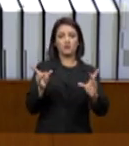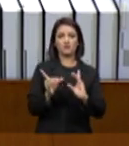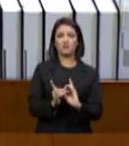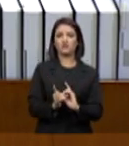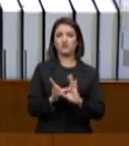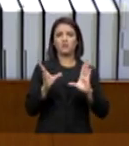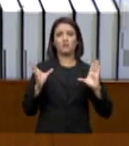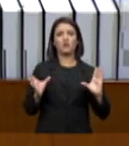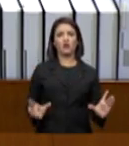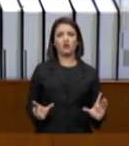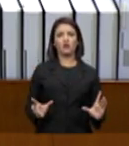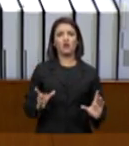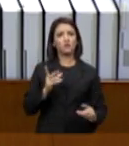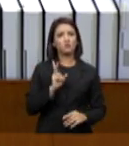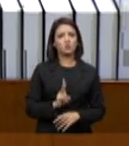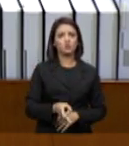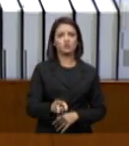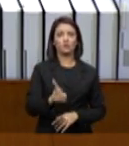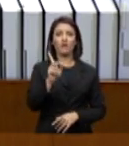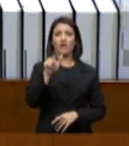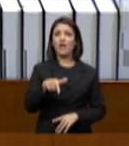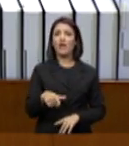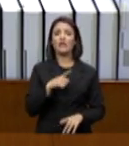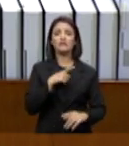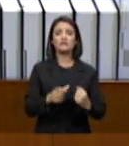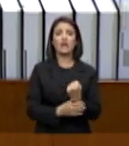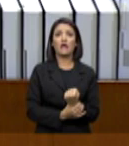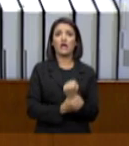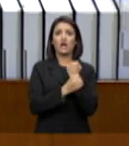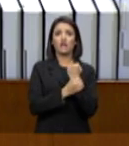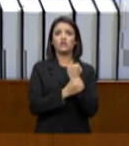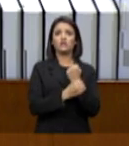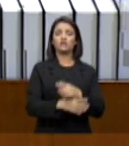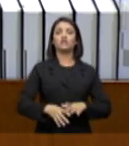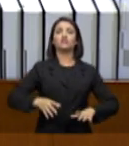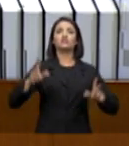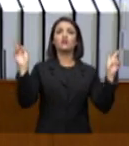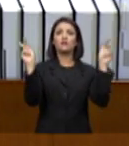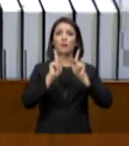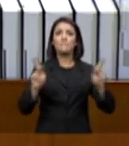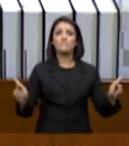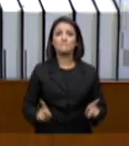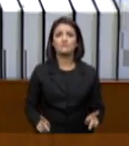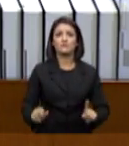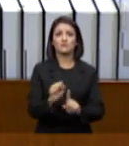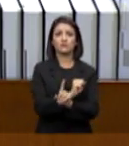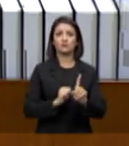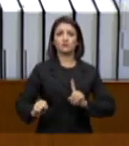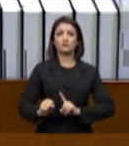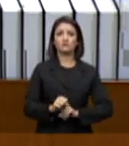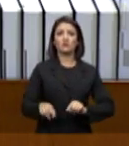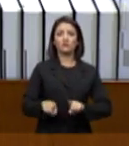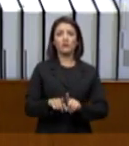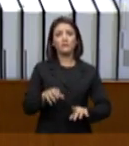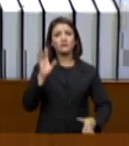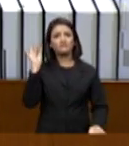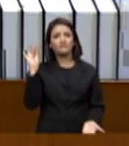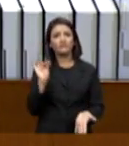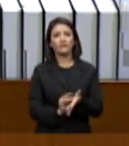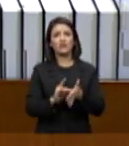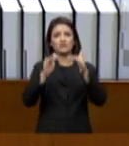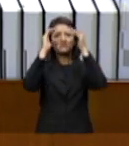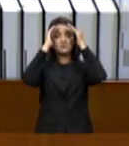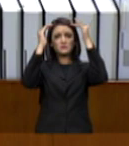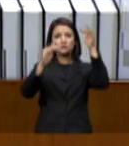direito esse é o maior garantidor da paz social e da efetividade dos direitos fundamentais